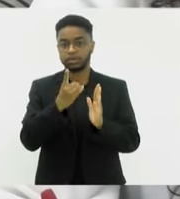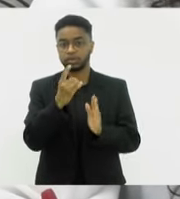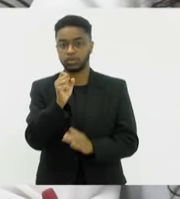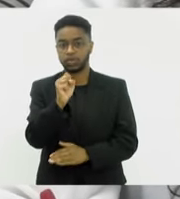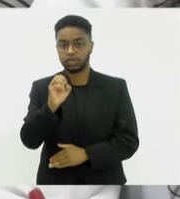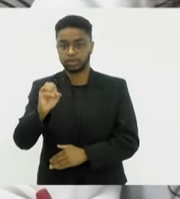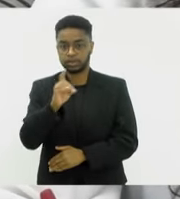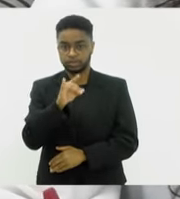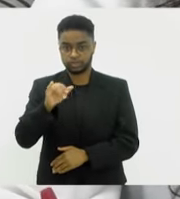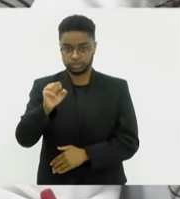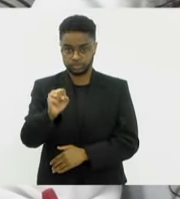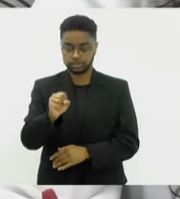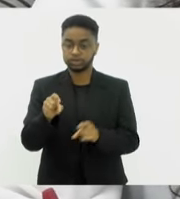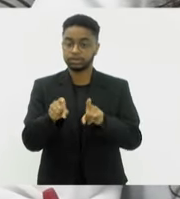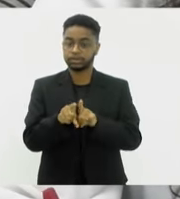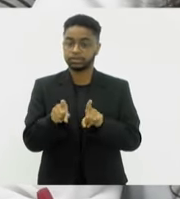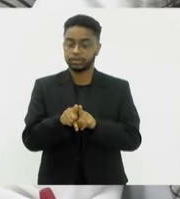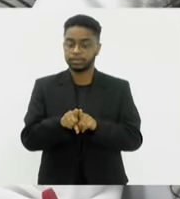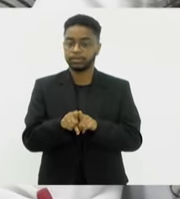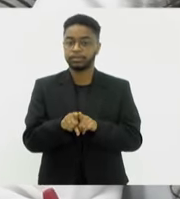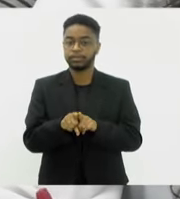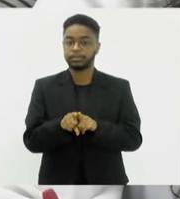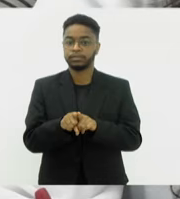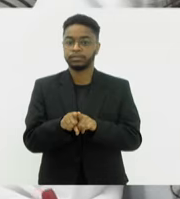dias. E a gente também